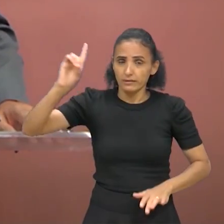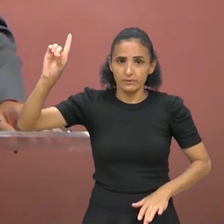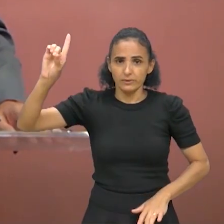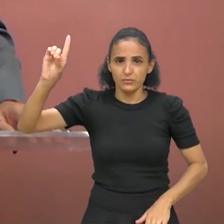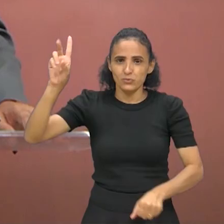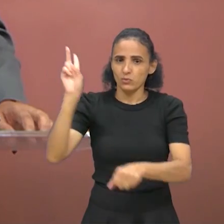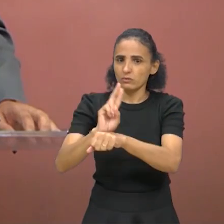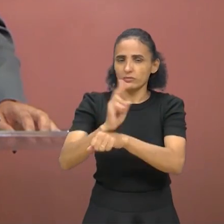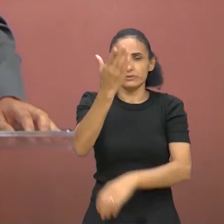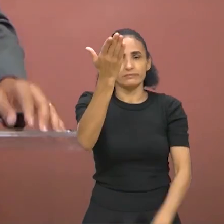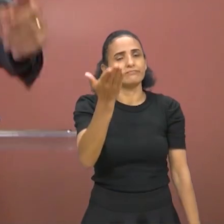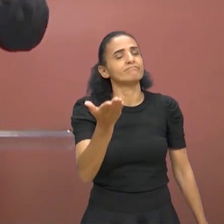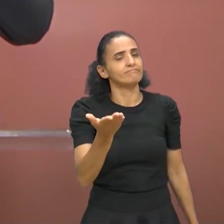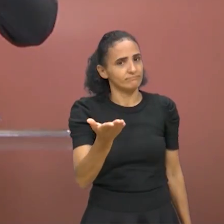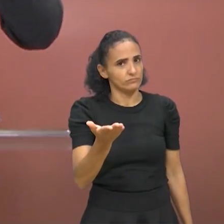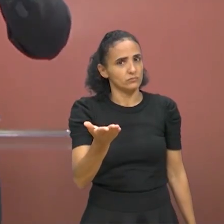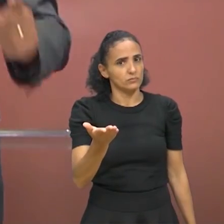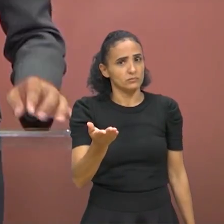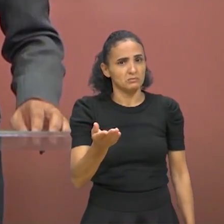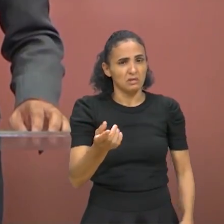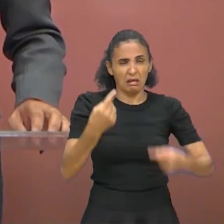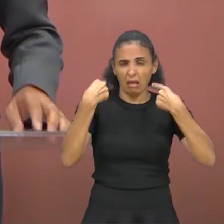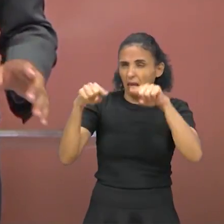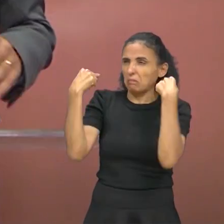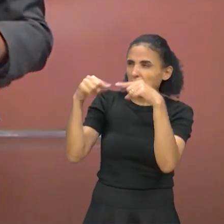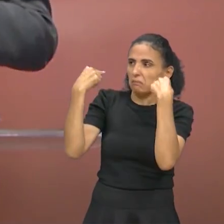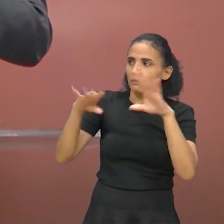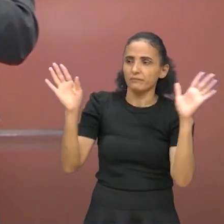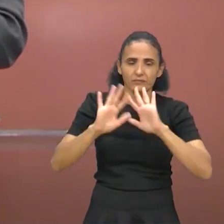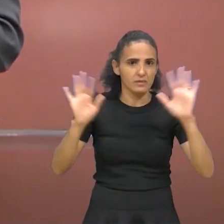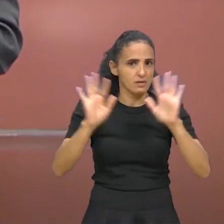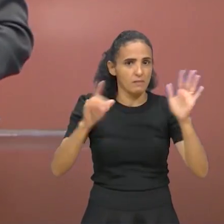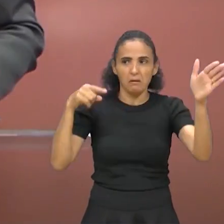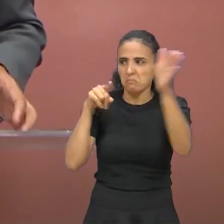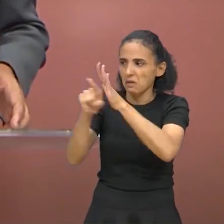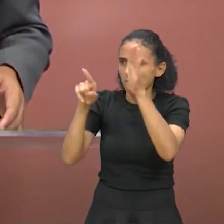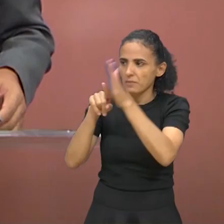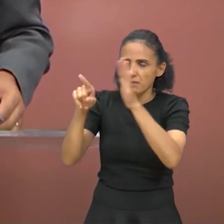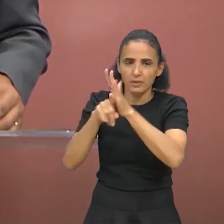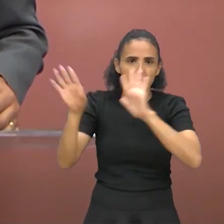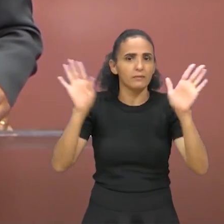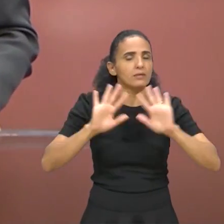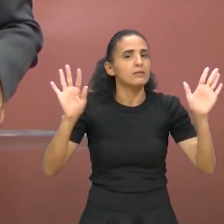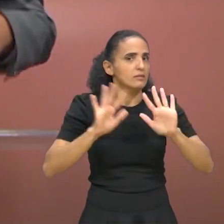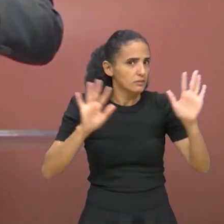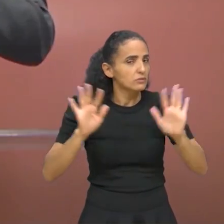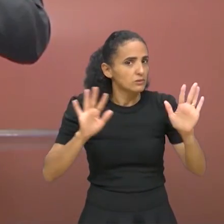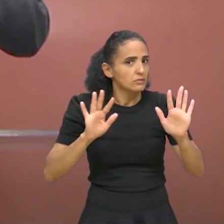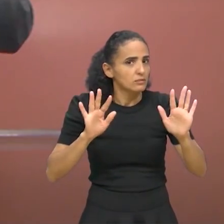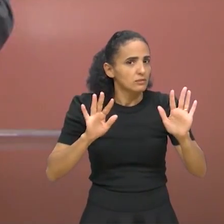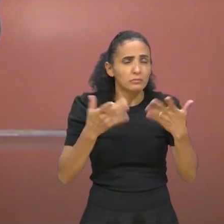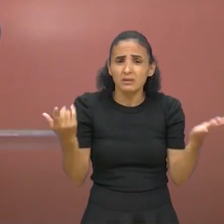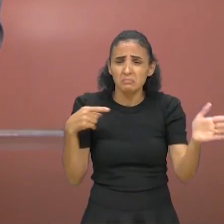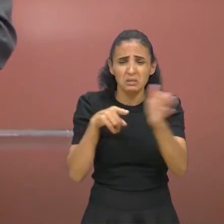você. Não abra sua boca para querer questionar a Deus, questionar